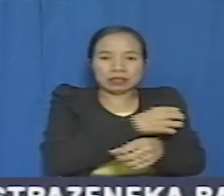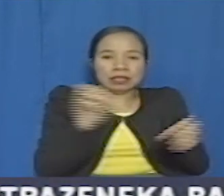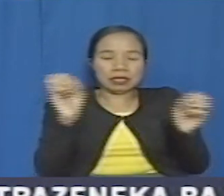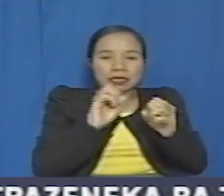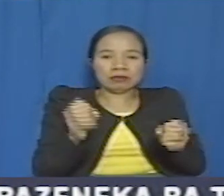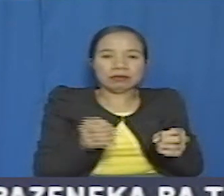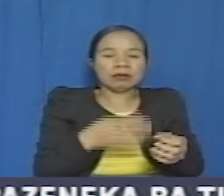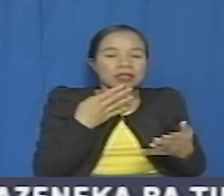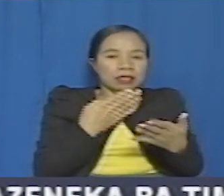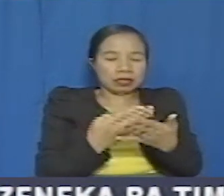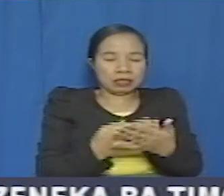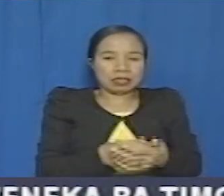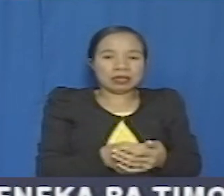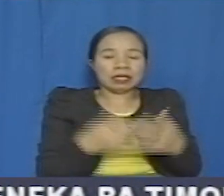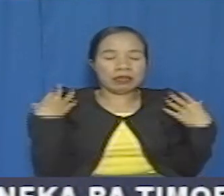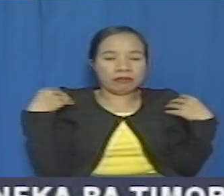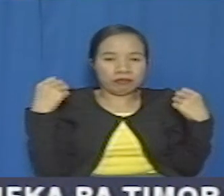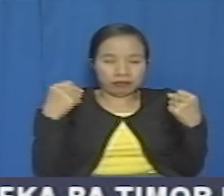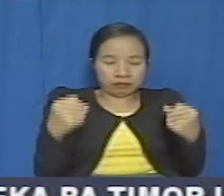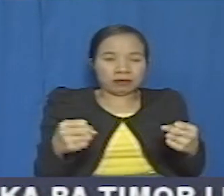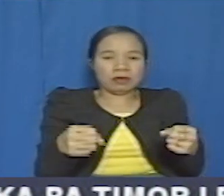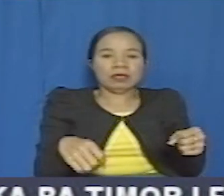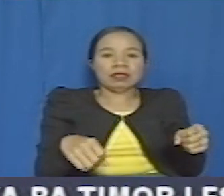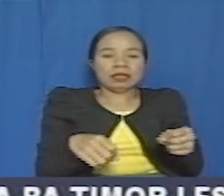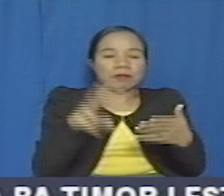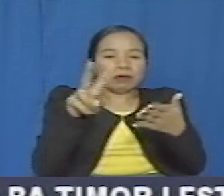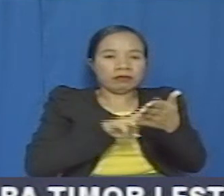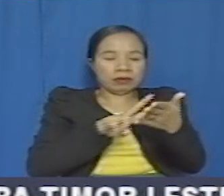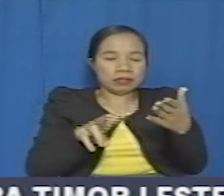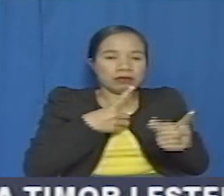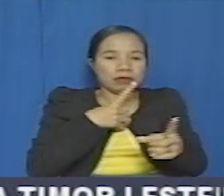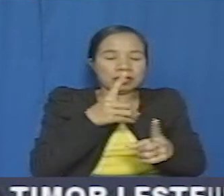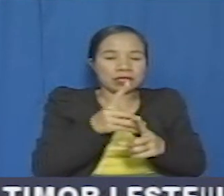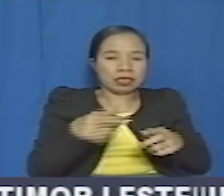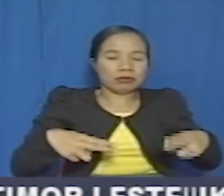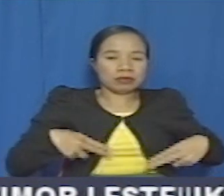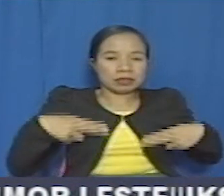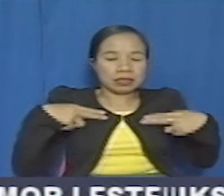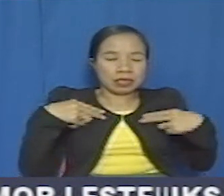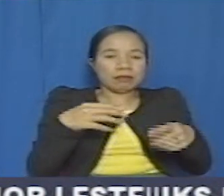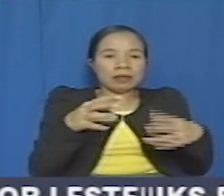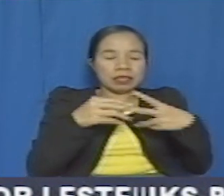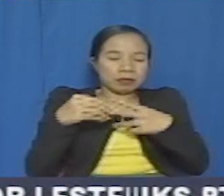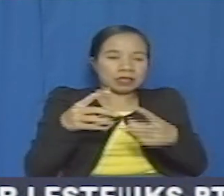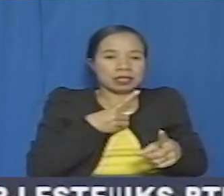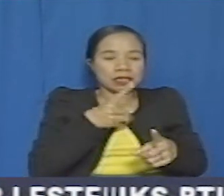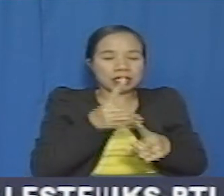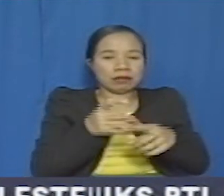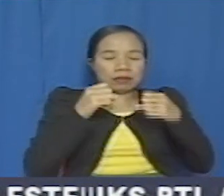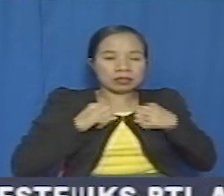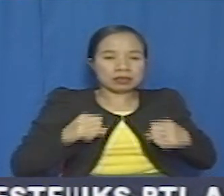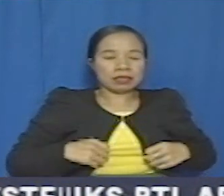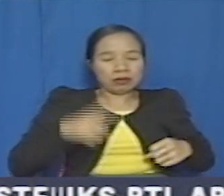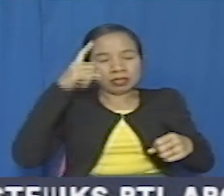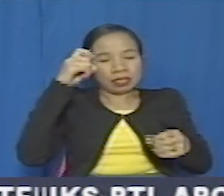tu. Ne e indicação forte ba iha violação de direitos humanos, liliu liga ba direito ba saúde.